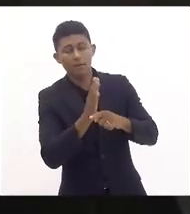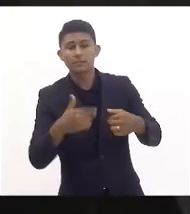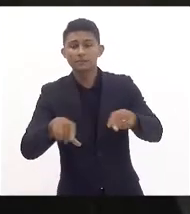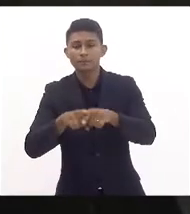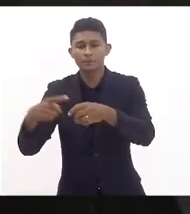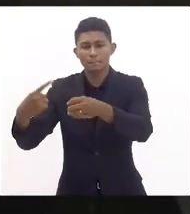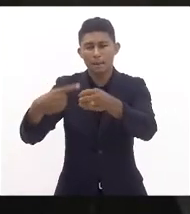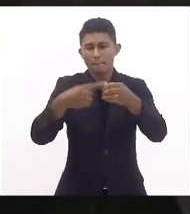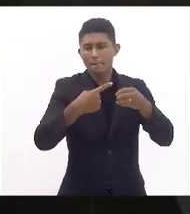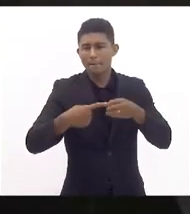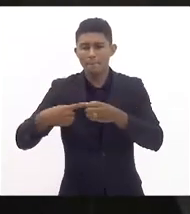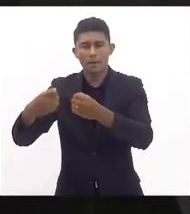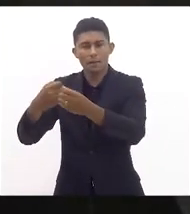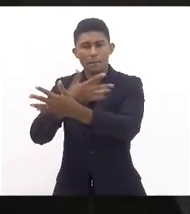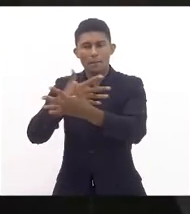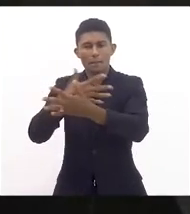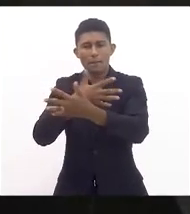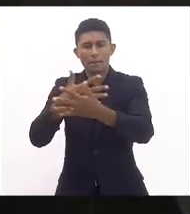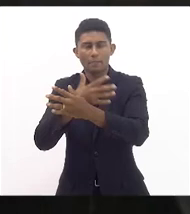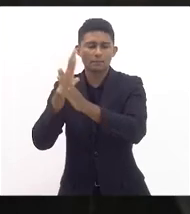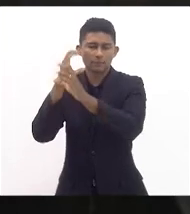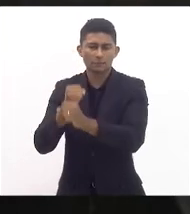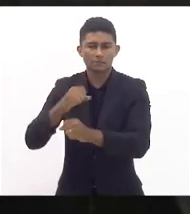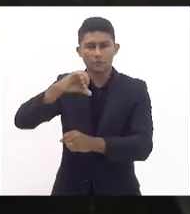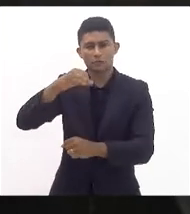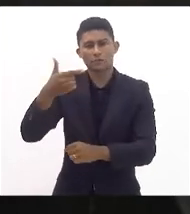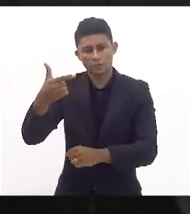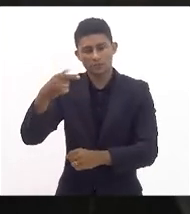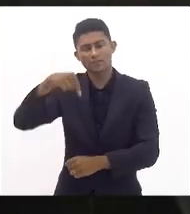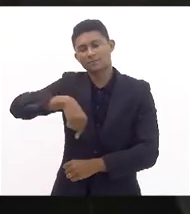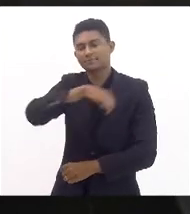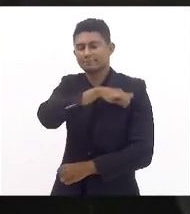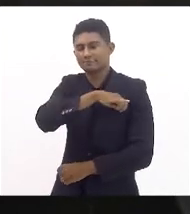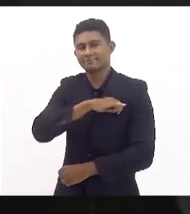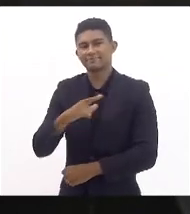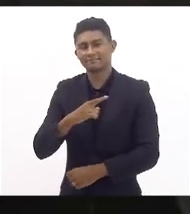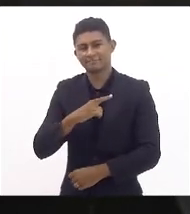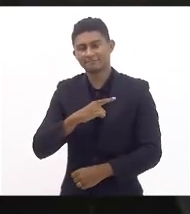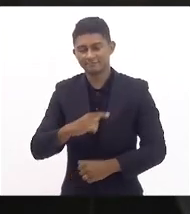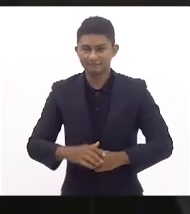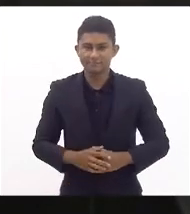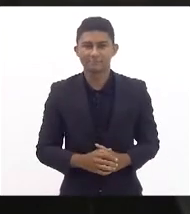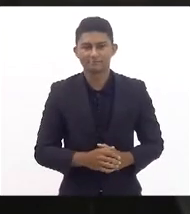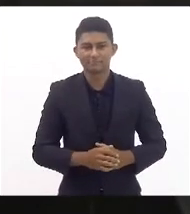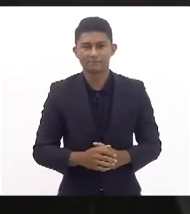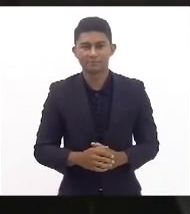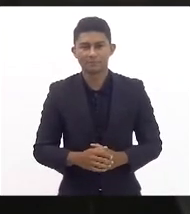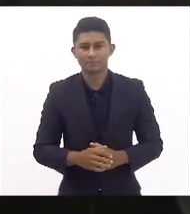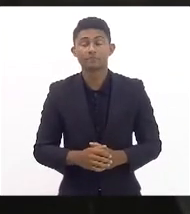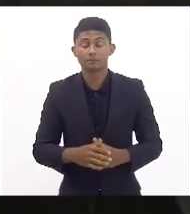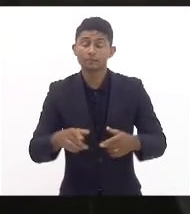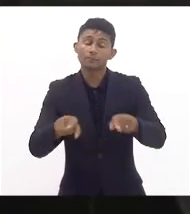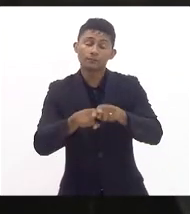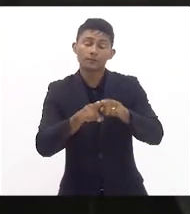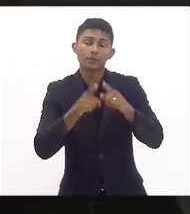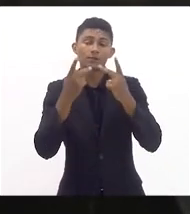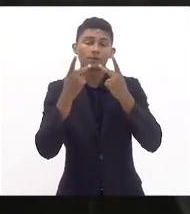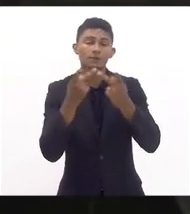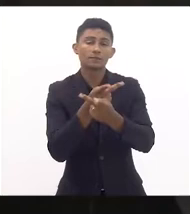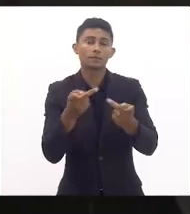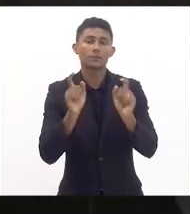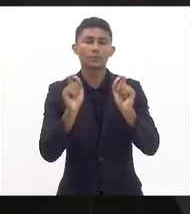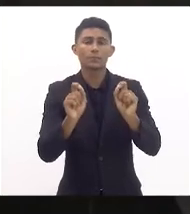que compõem esse estado maravilhoso, que é o nosso estado do Rio de Janeiro. Dizer também